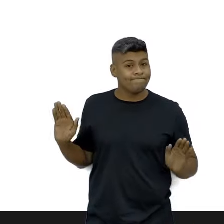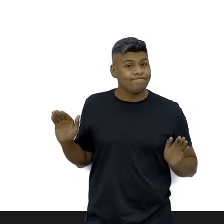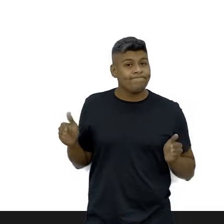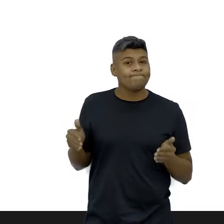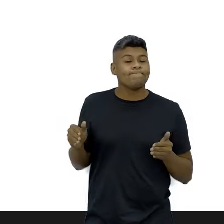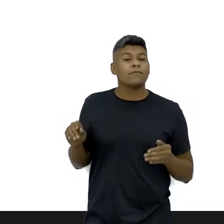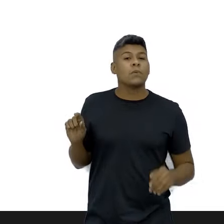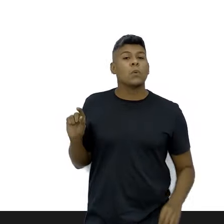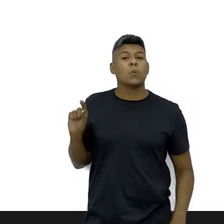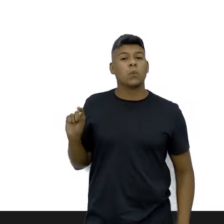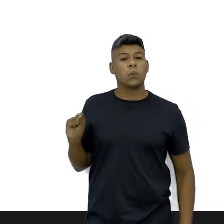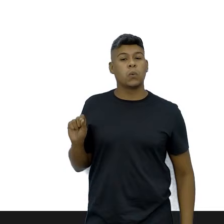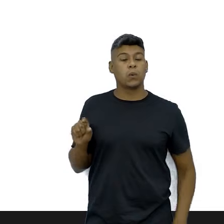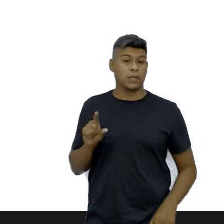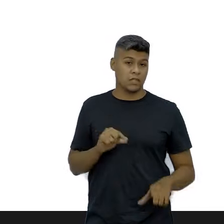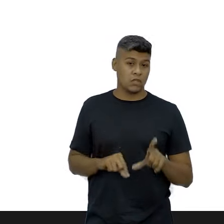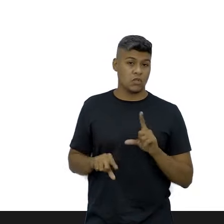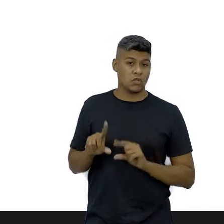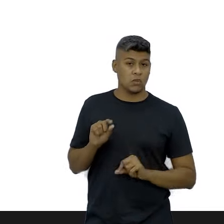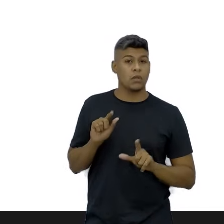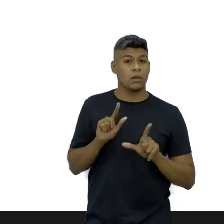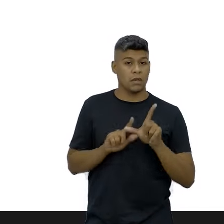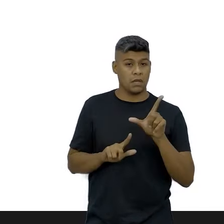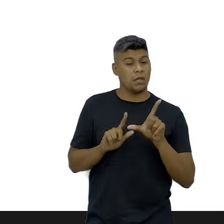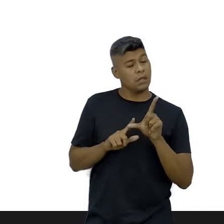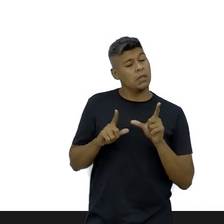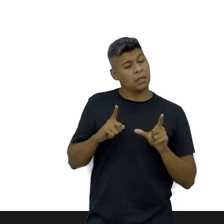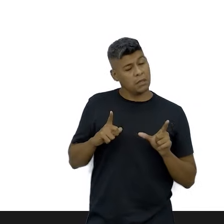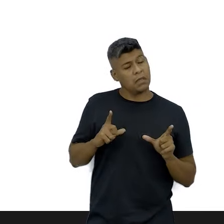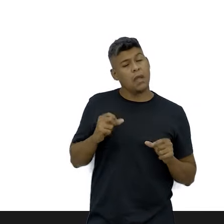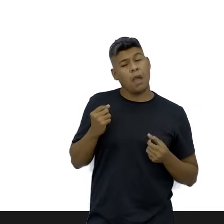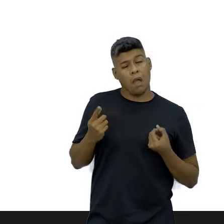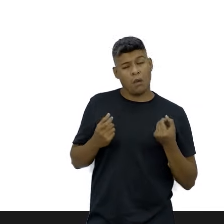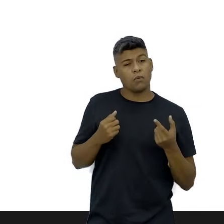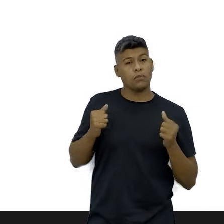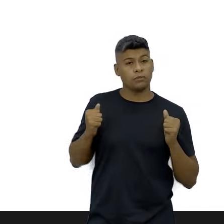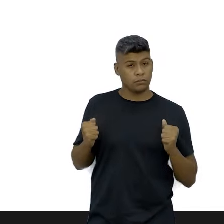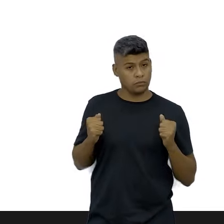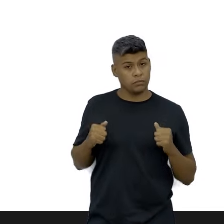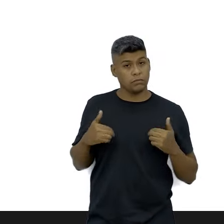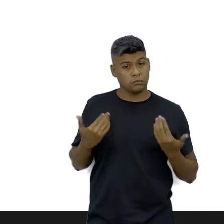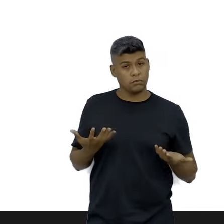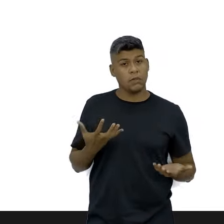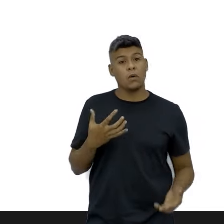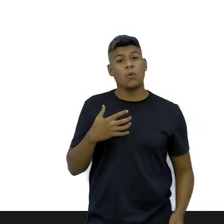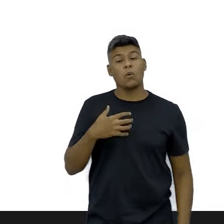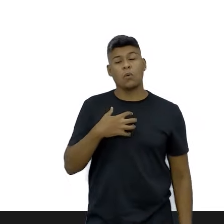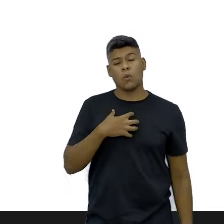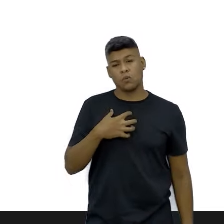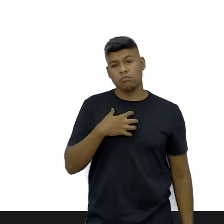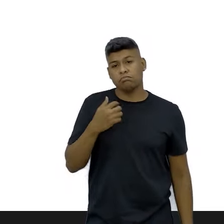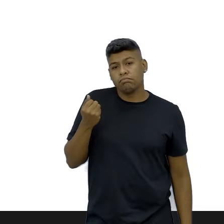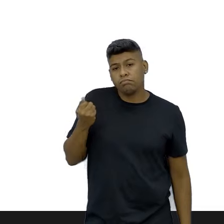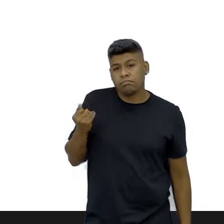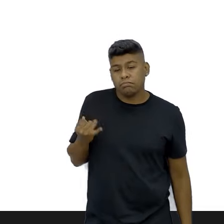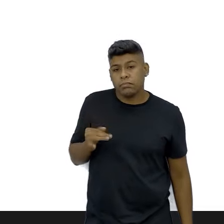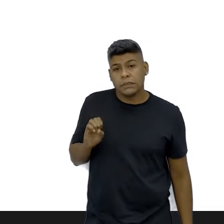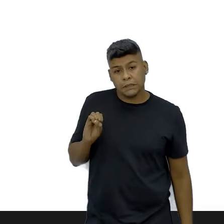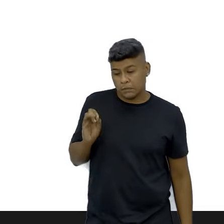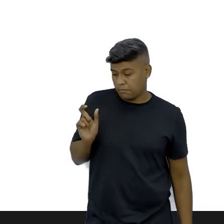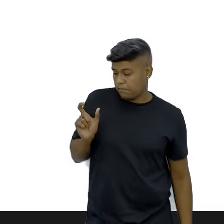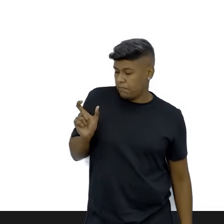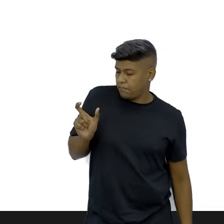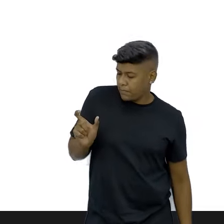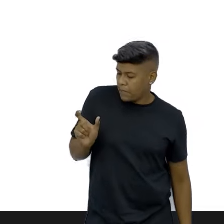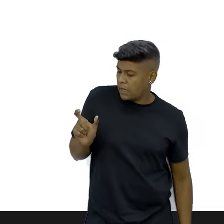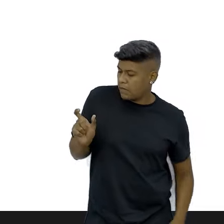casos que a escolha da letra traz algumas possibilidades, né, então o contexto que vai definir se a palavra